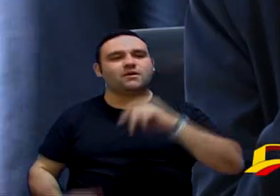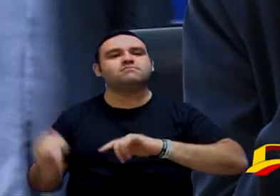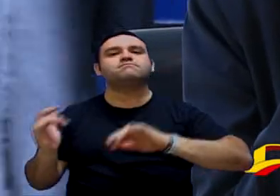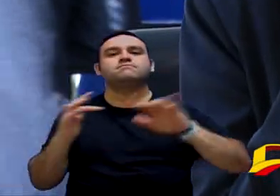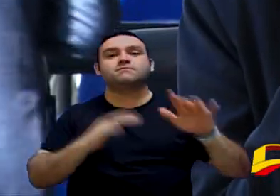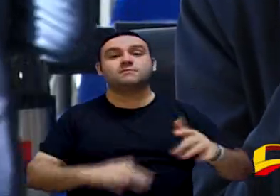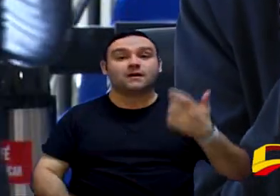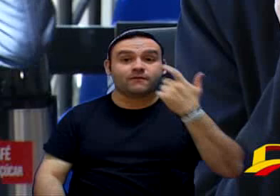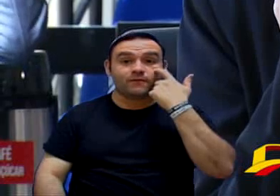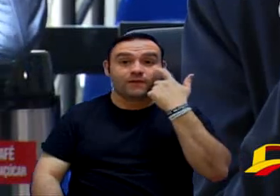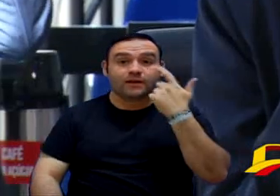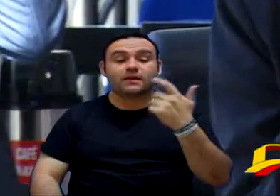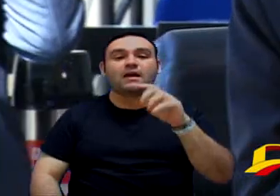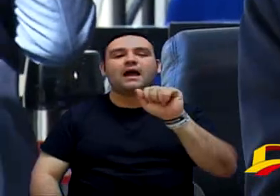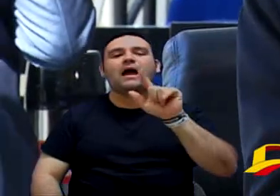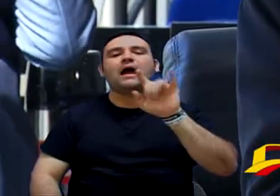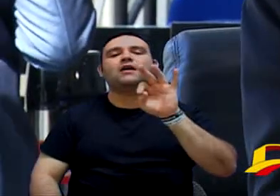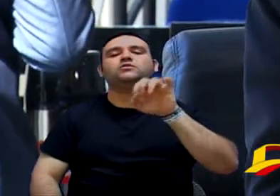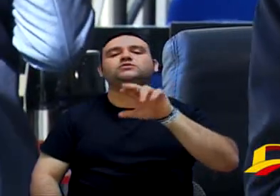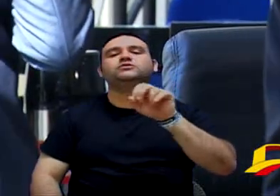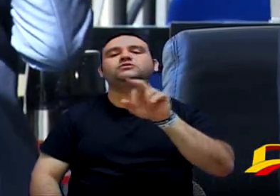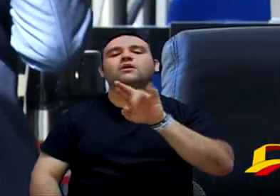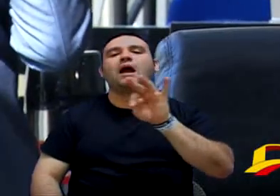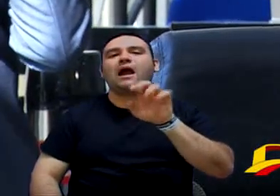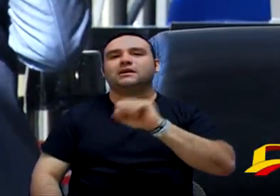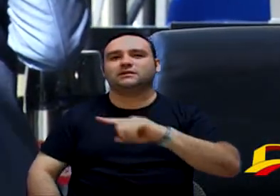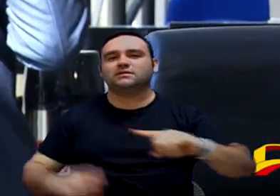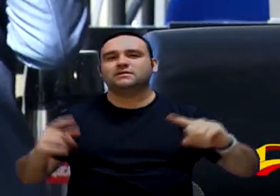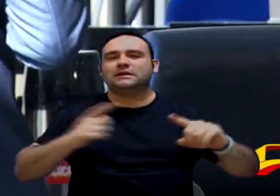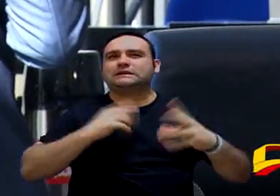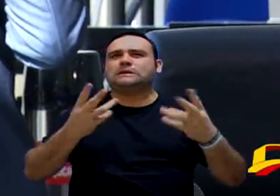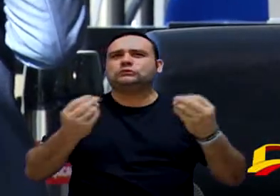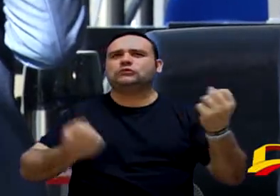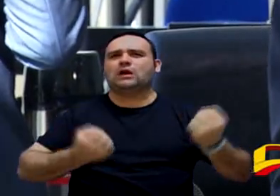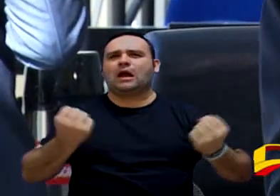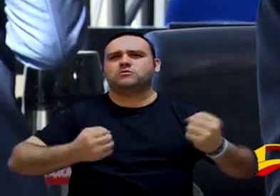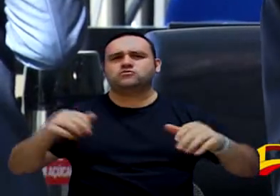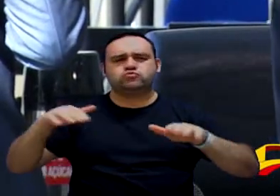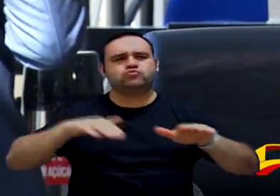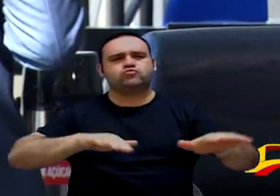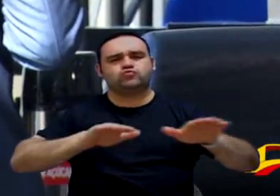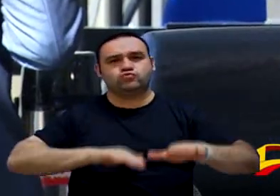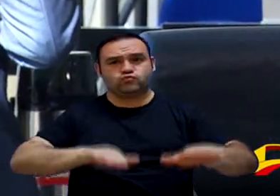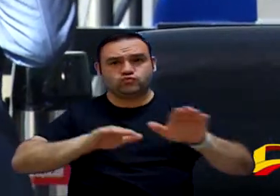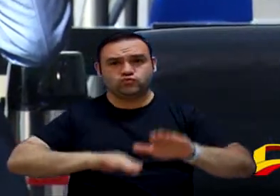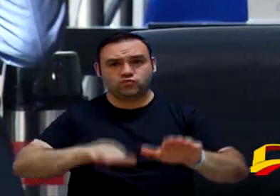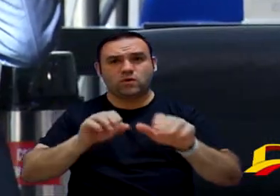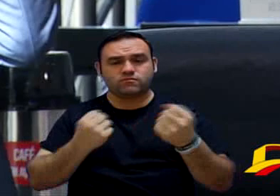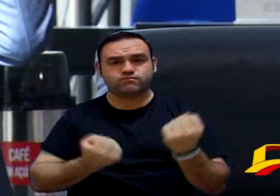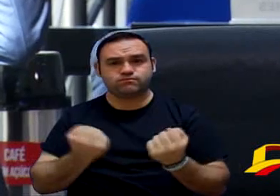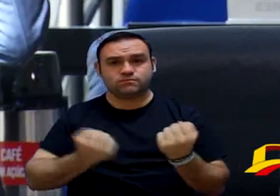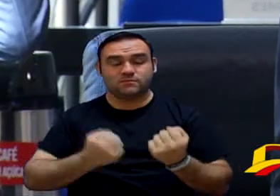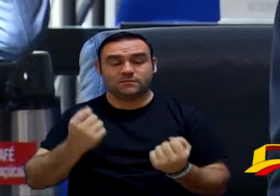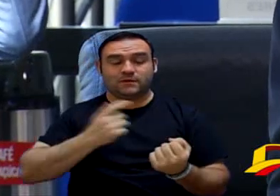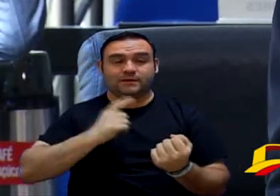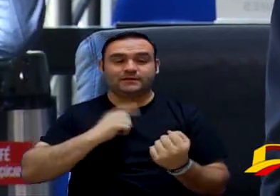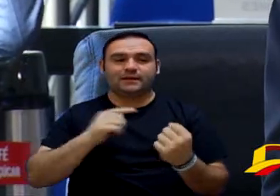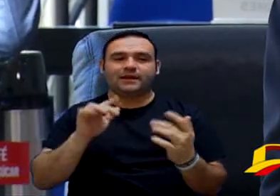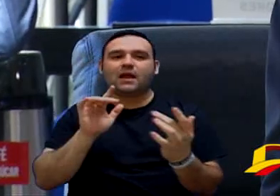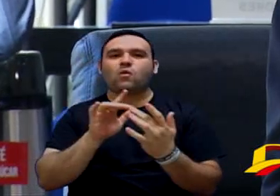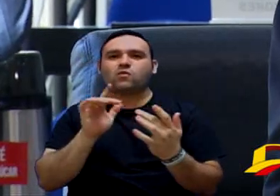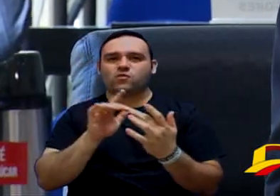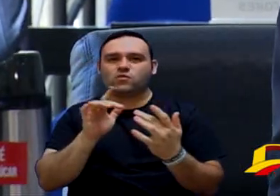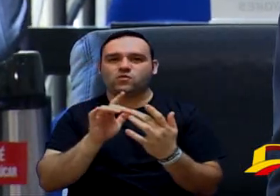é verificar o Altino Arantes que tem uma grande movimentação essa rua ela é uma rua que interliga